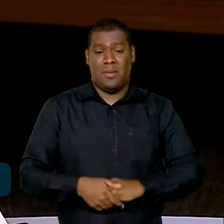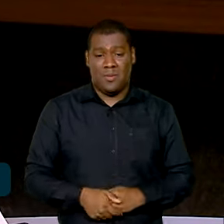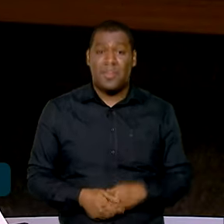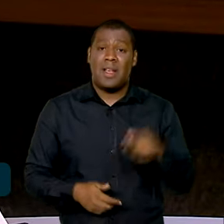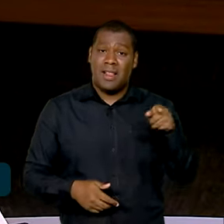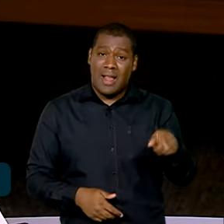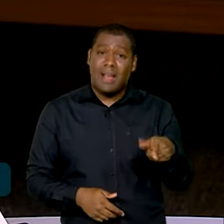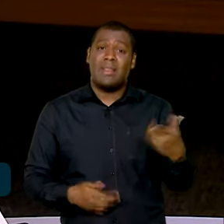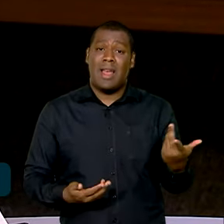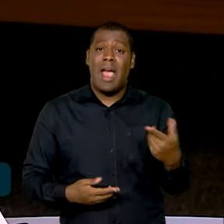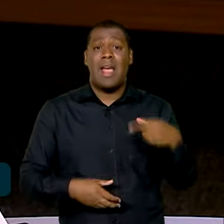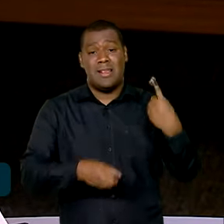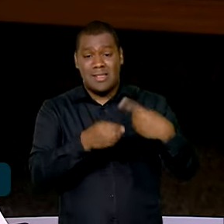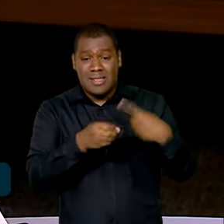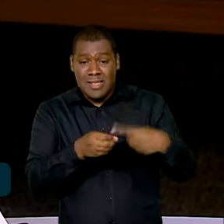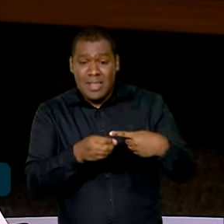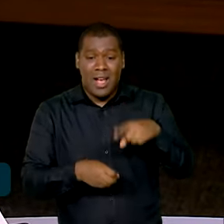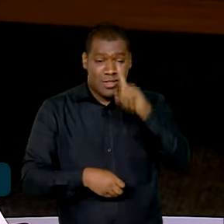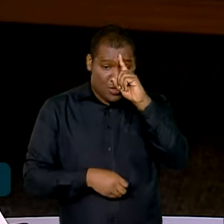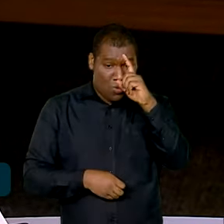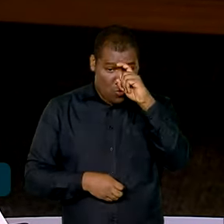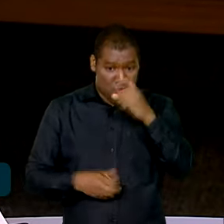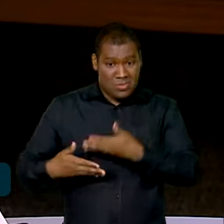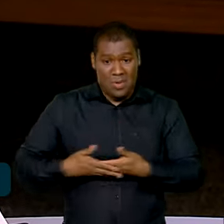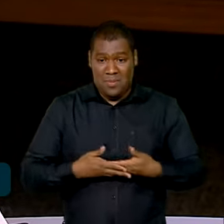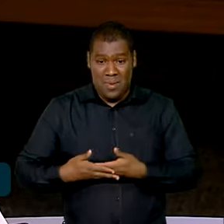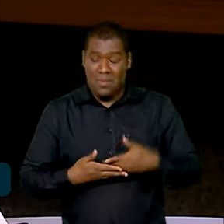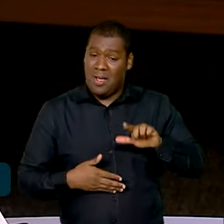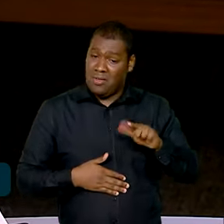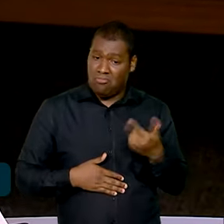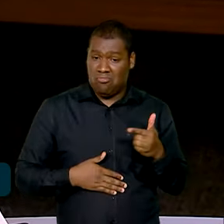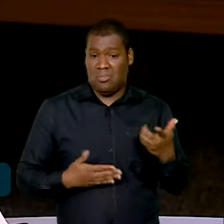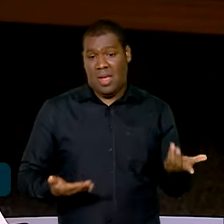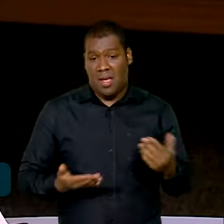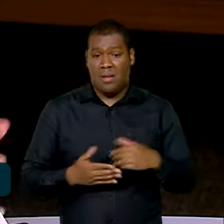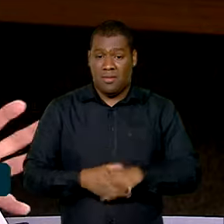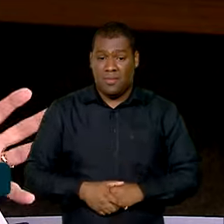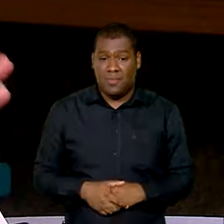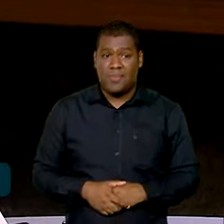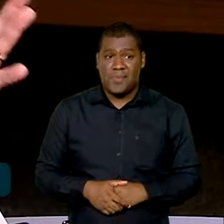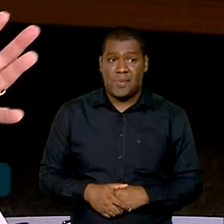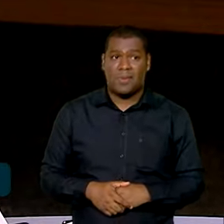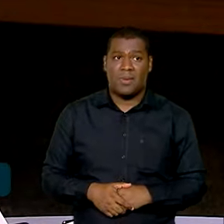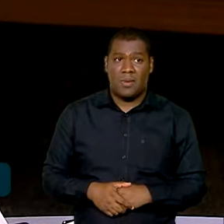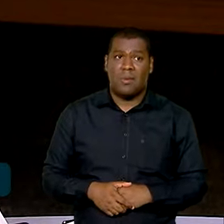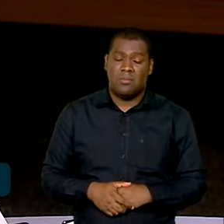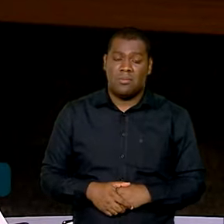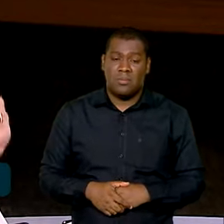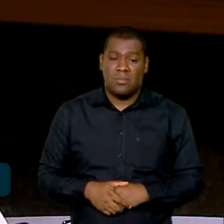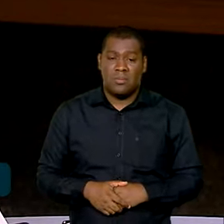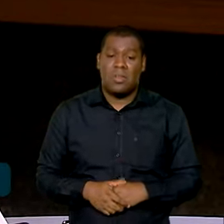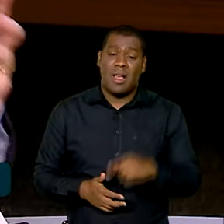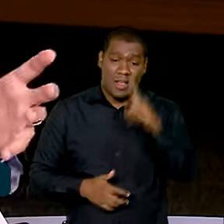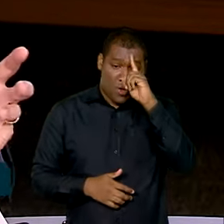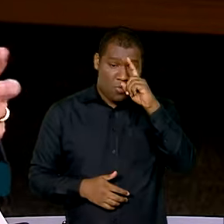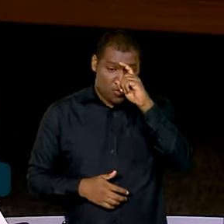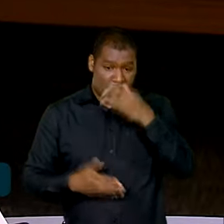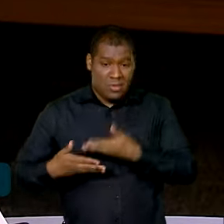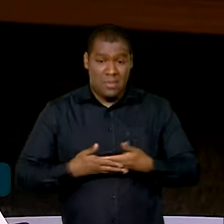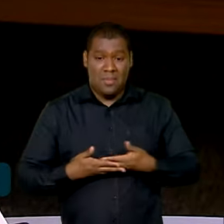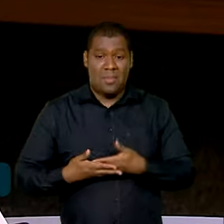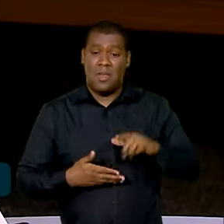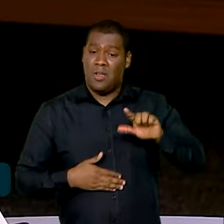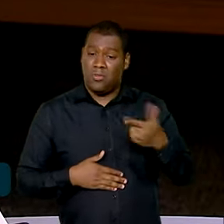aqueles vazios muito graves, médios e pouco graves, vamos chamar assim, para